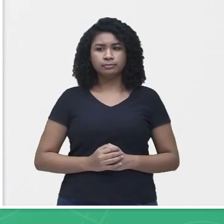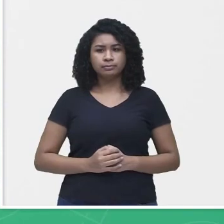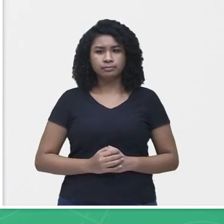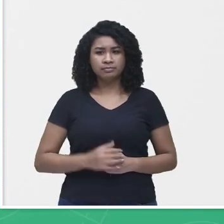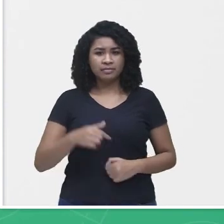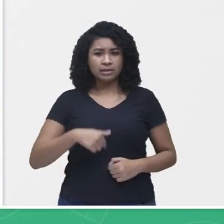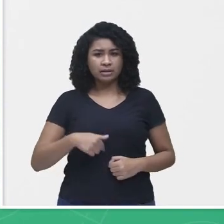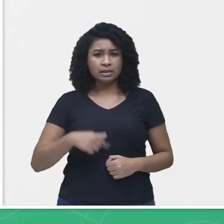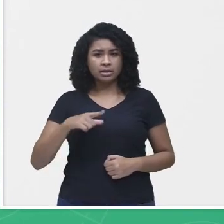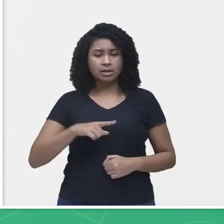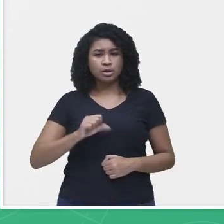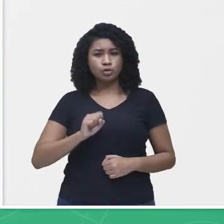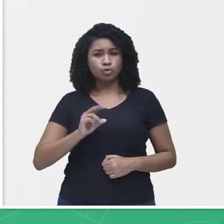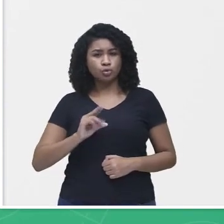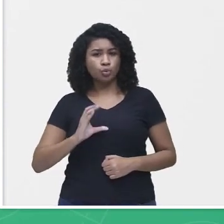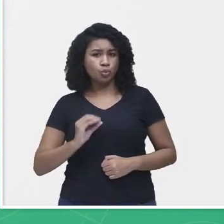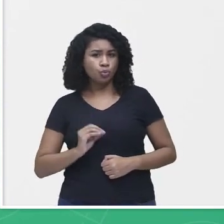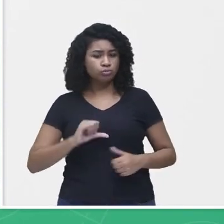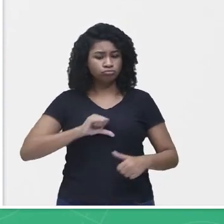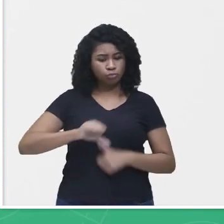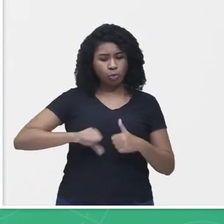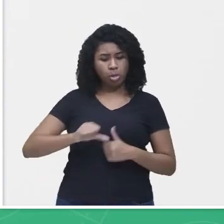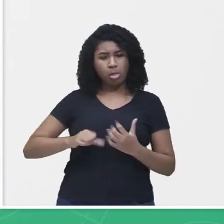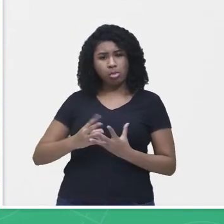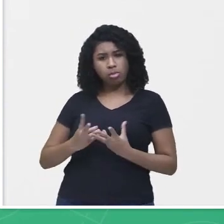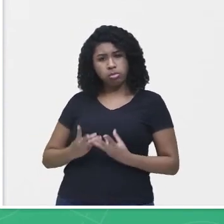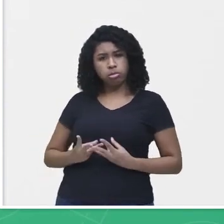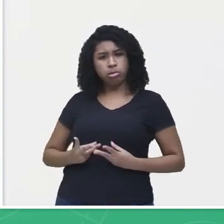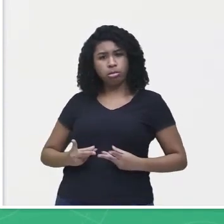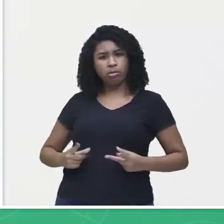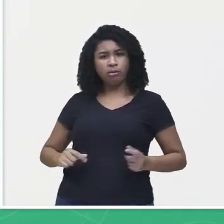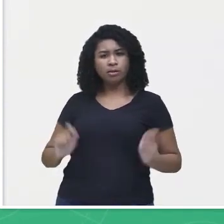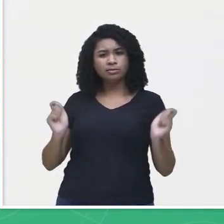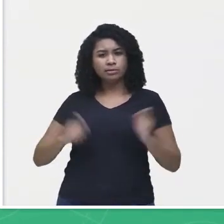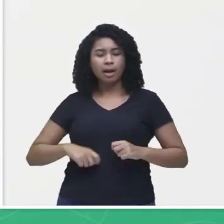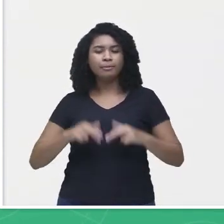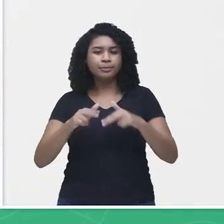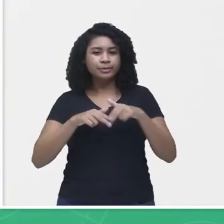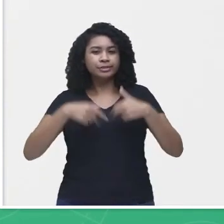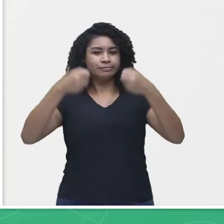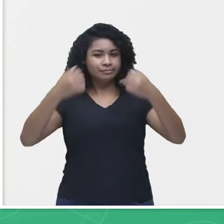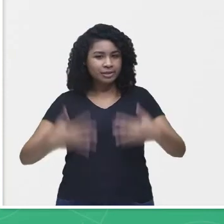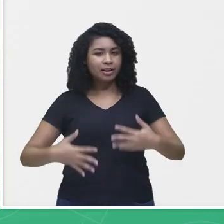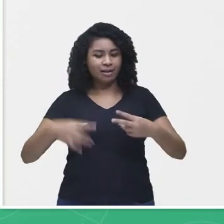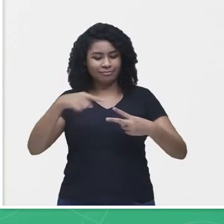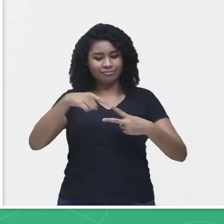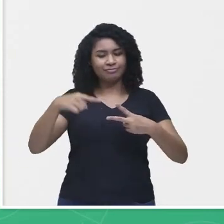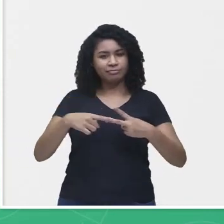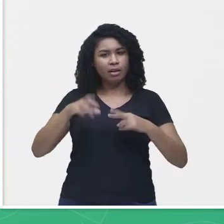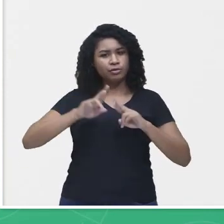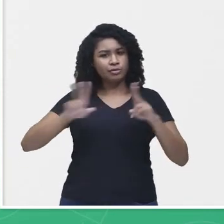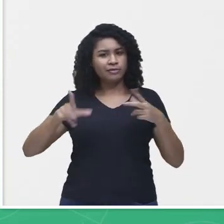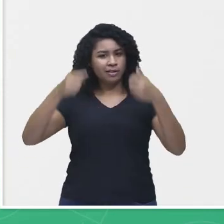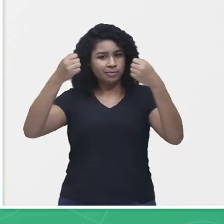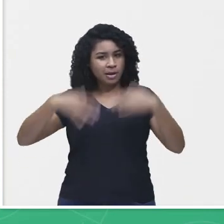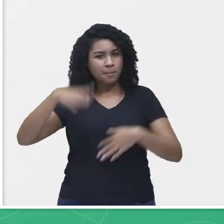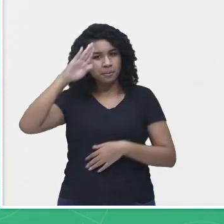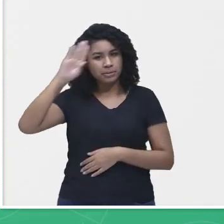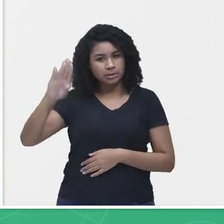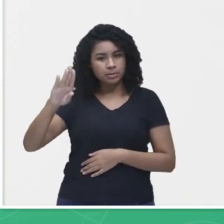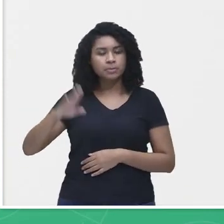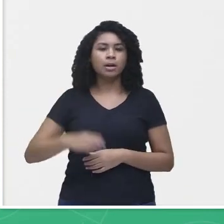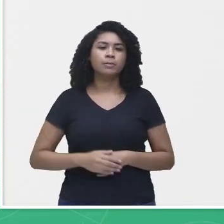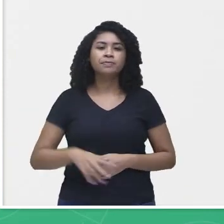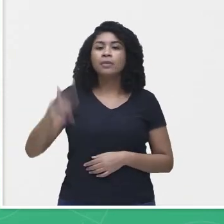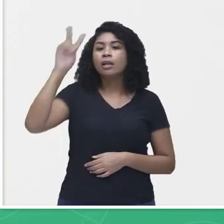na sua composição química, certo? Então, essa é a principal diferença entre a digestão mecânica e a digestão química. Lembrando que a